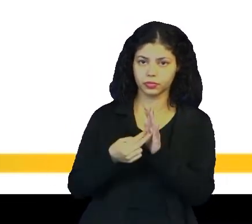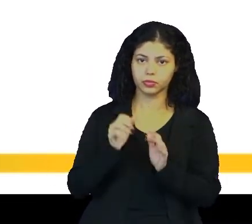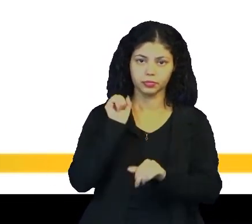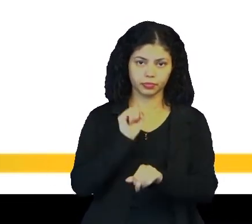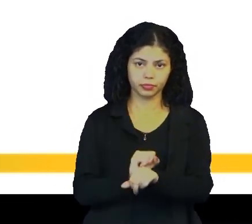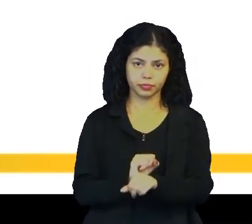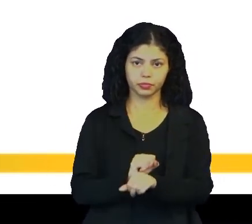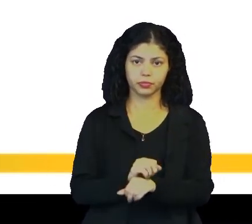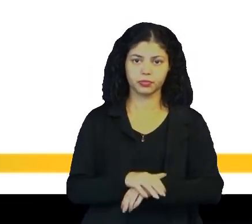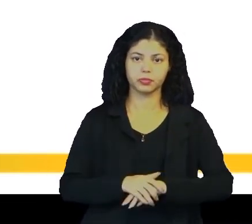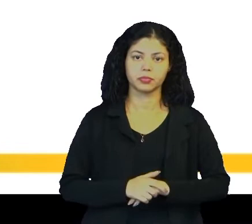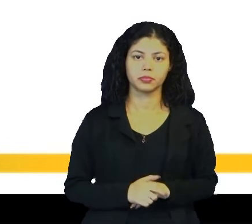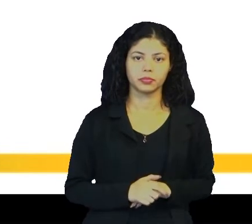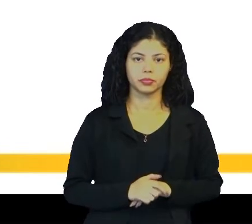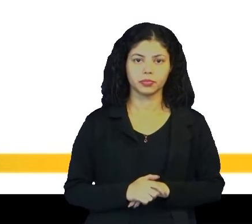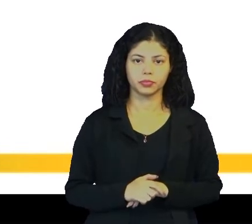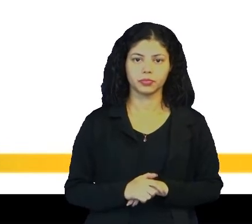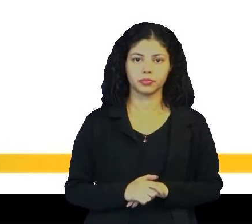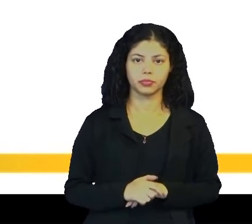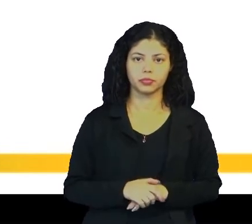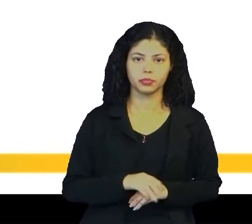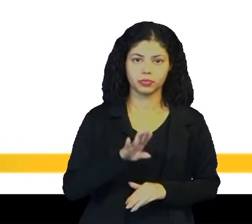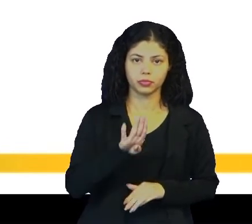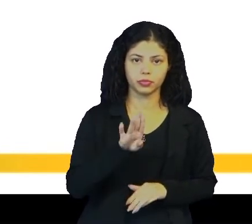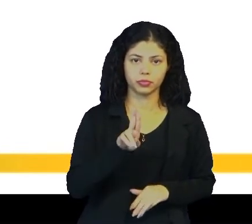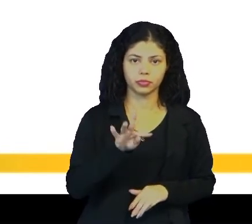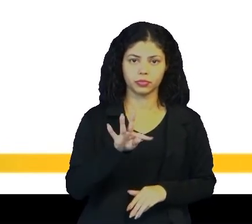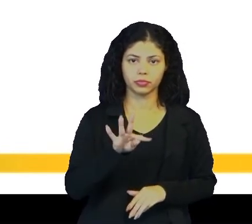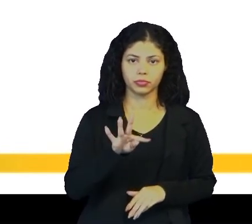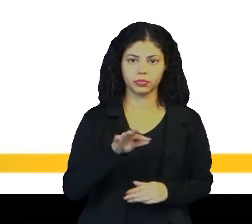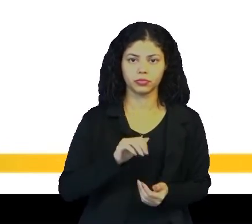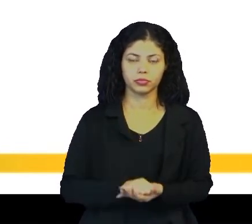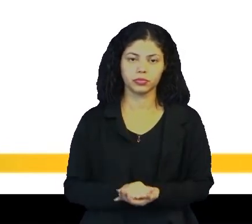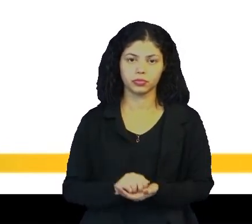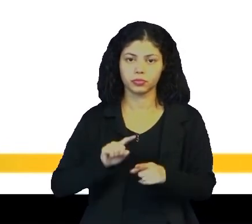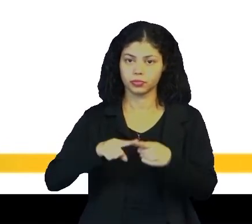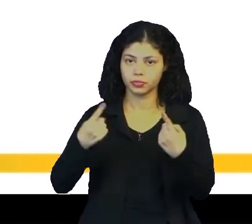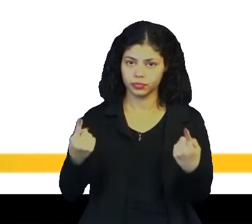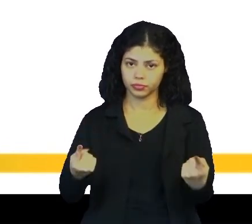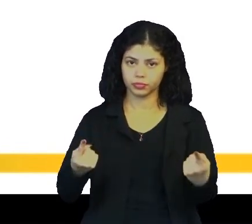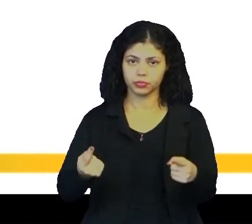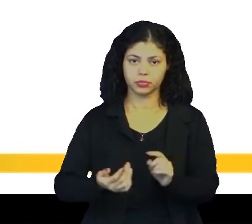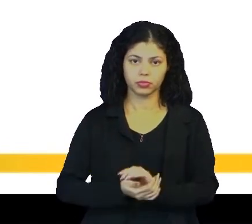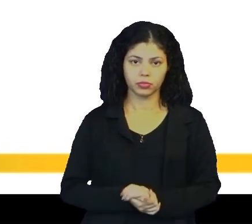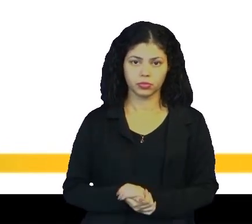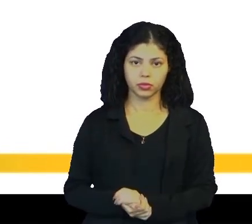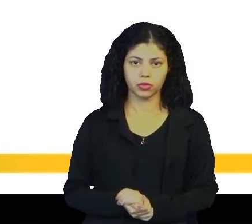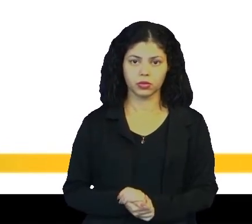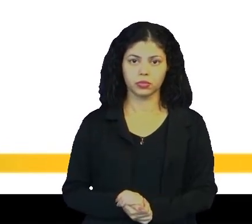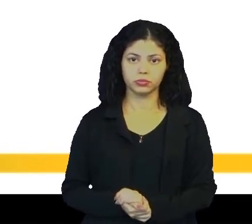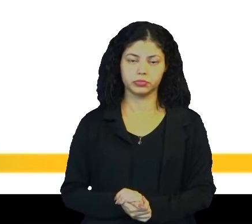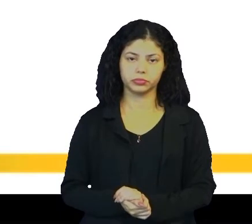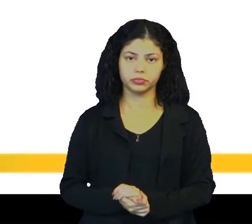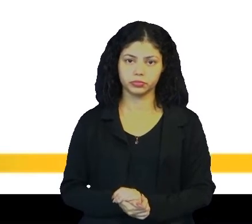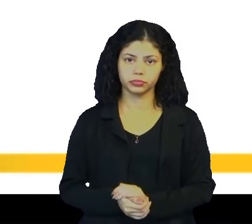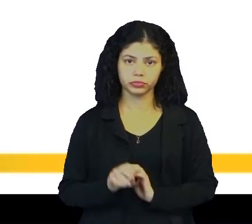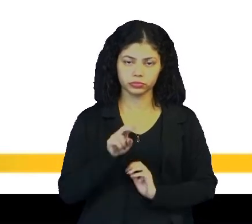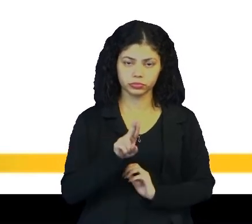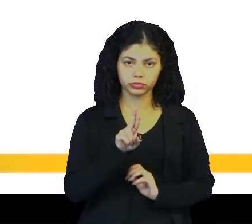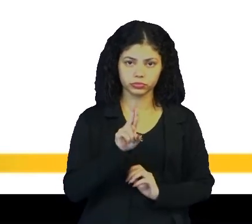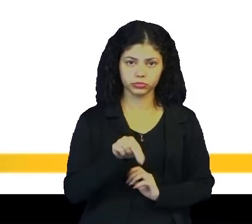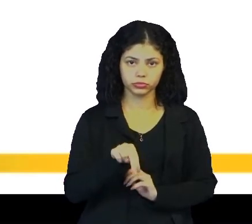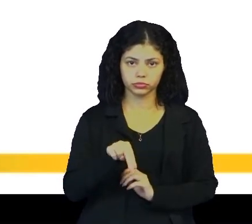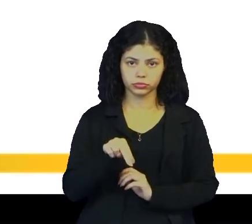para. Nós temos o but, que significa mas. Nós temos o until,